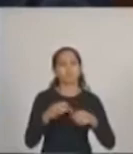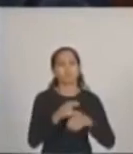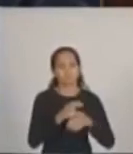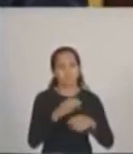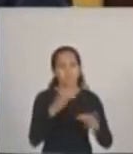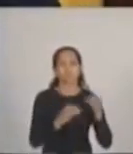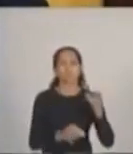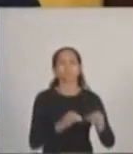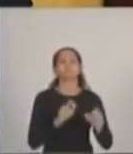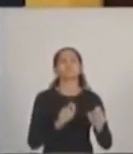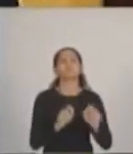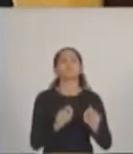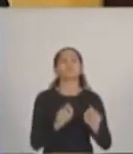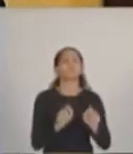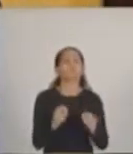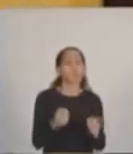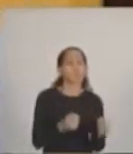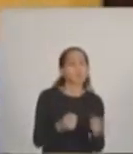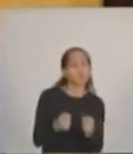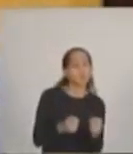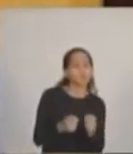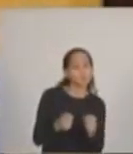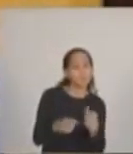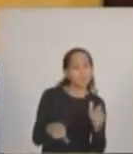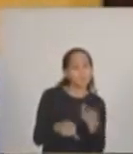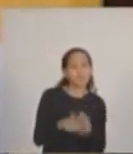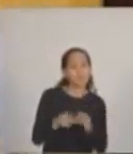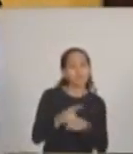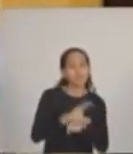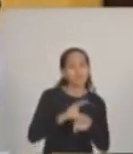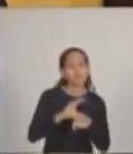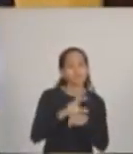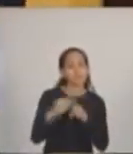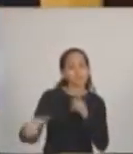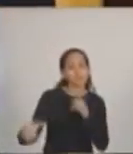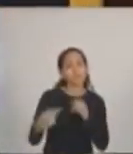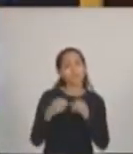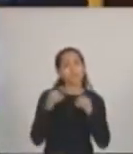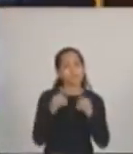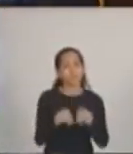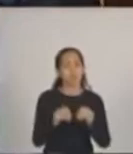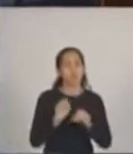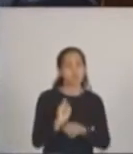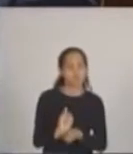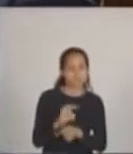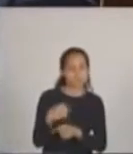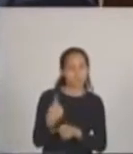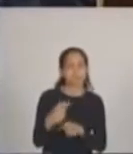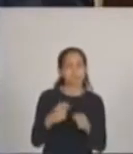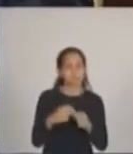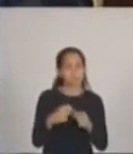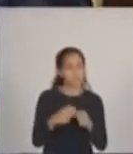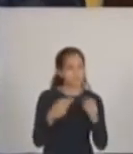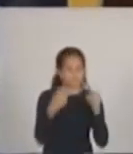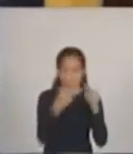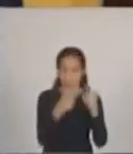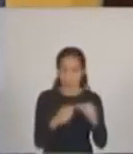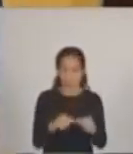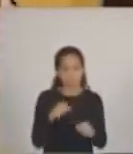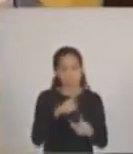o controle de constitucionalidade. E se assim o fizéssemos ao pé da letra, essa